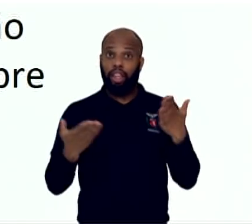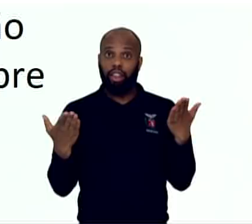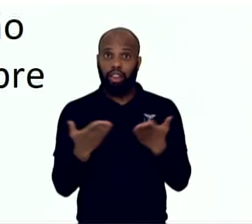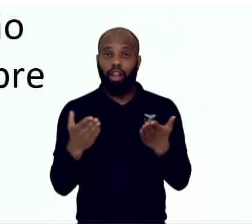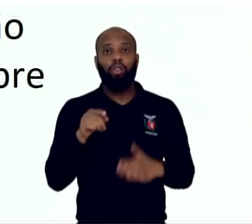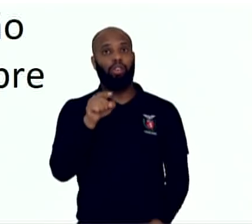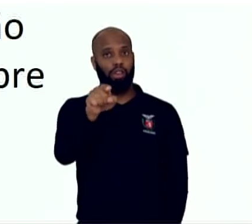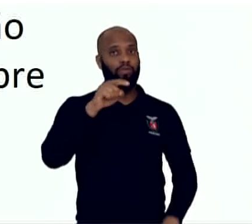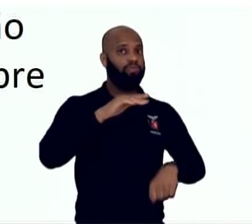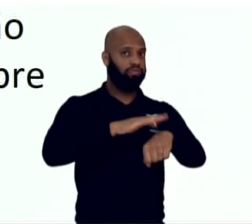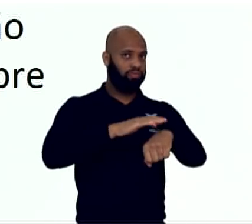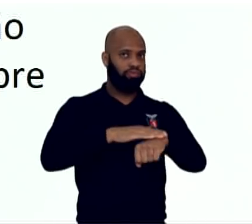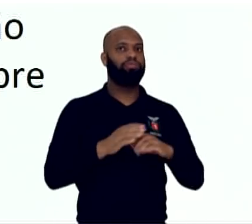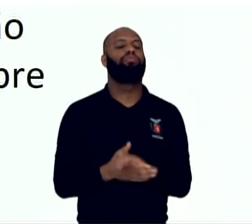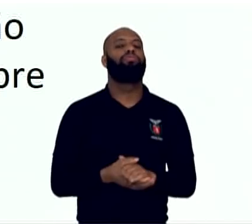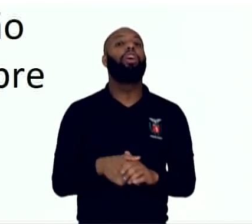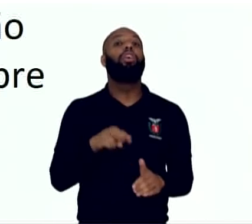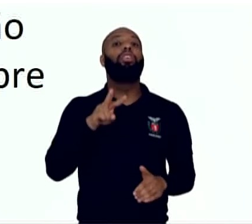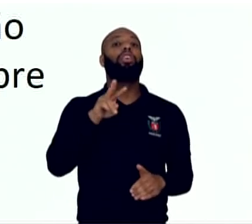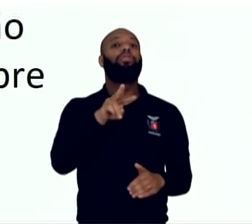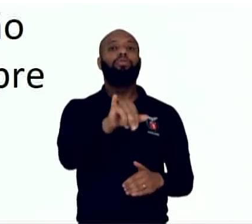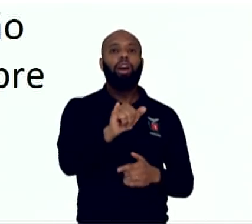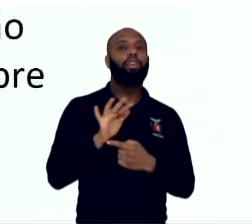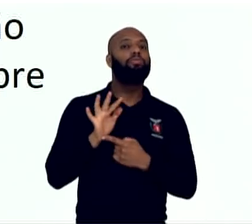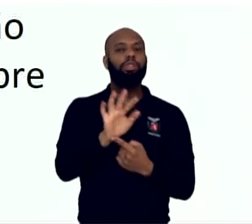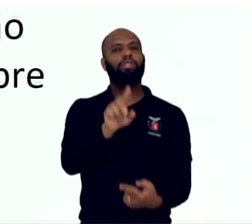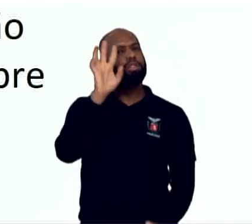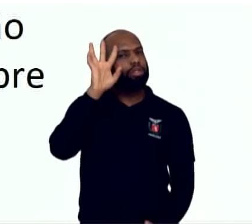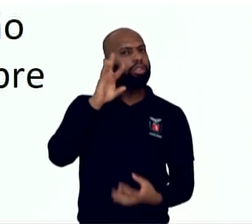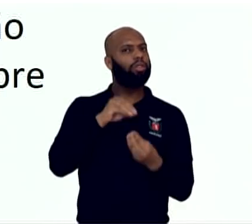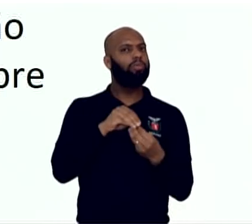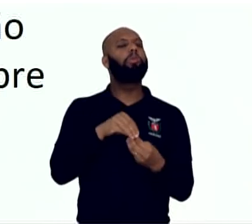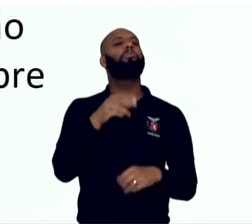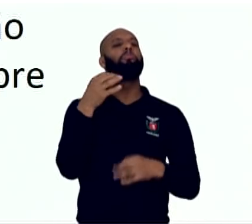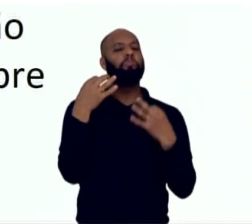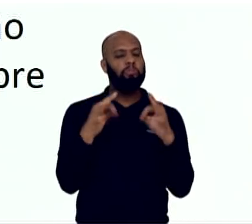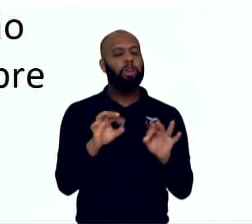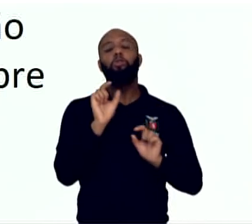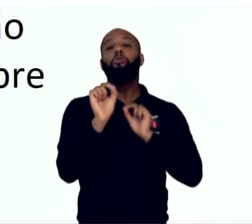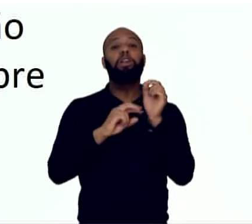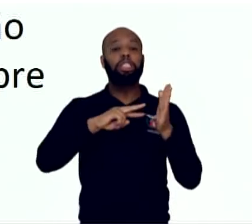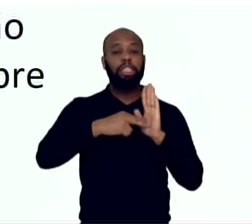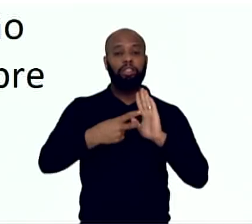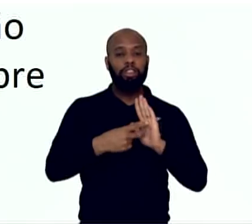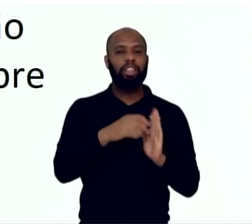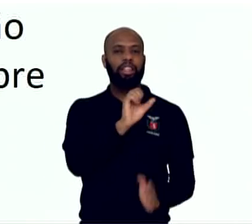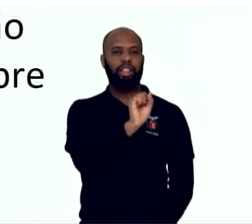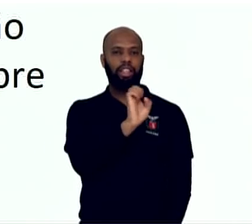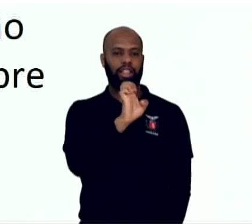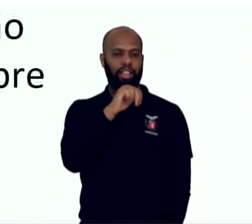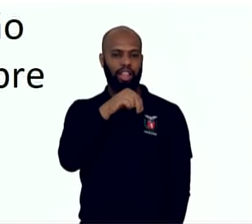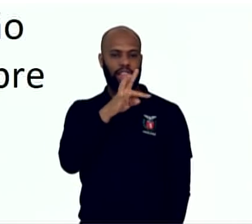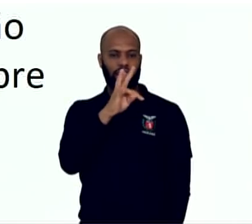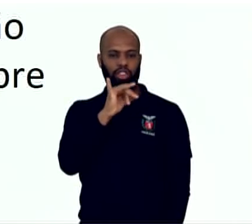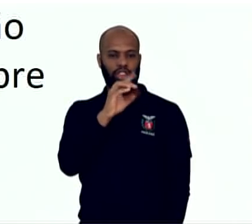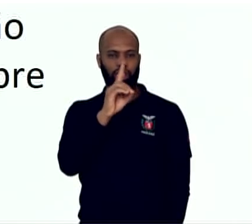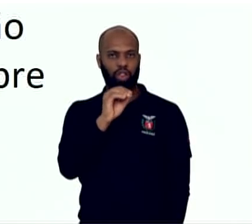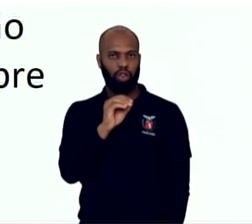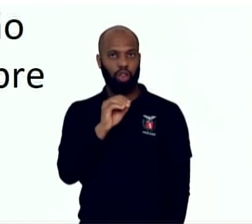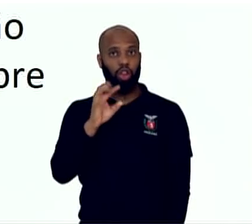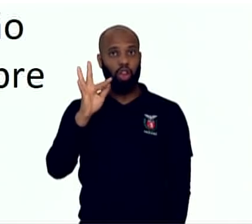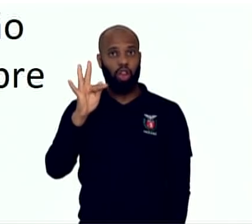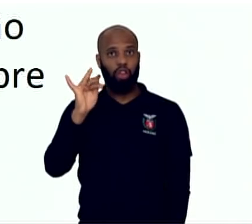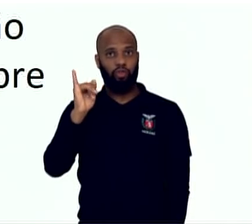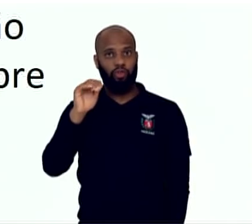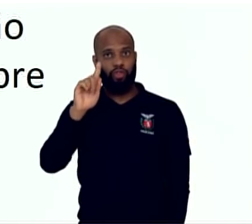Agora vocês, mostrando que entenderam o que é sentido figurado, vocês vão fazer